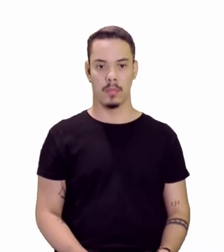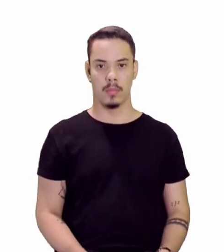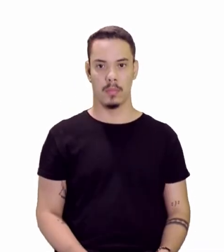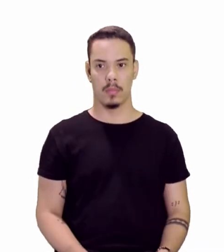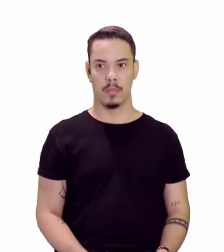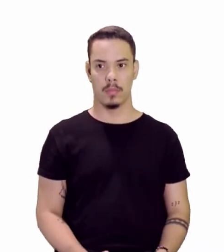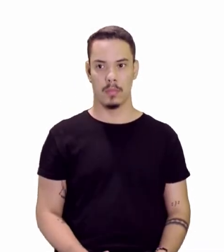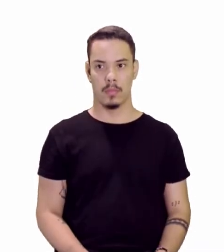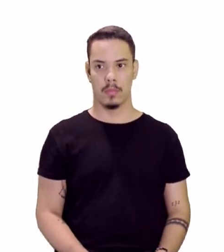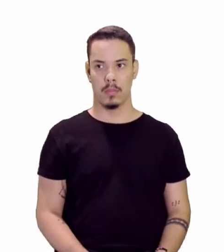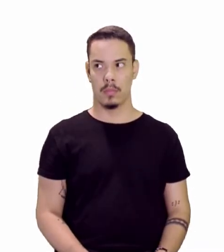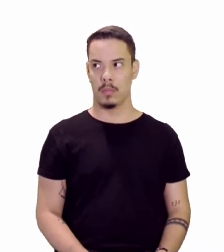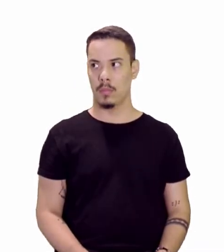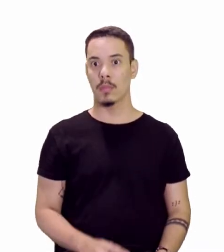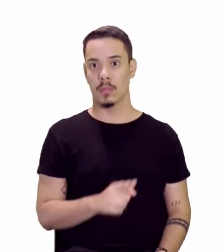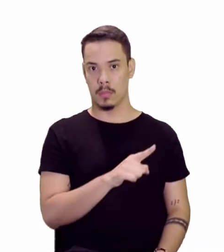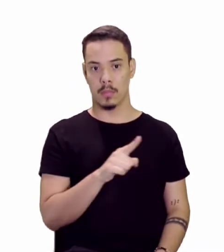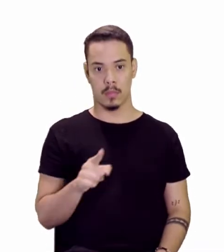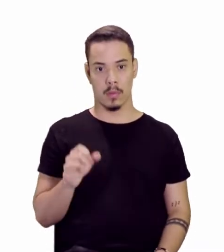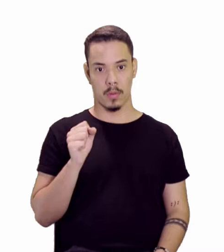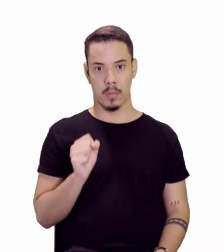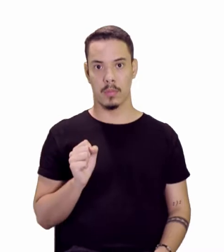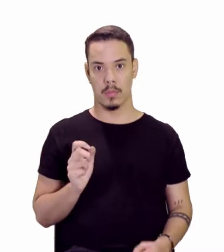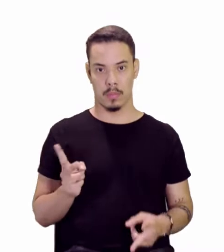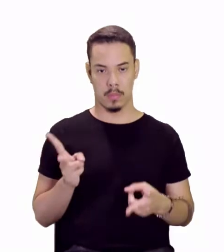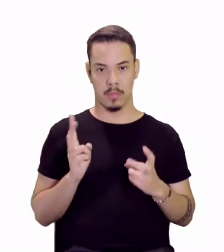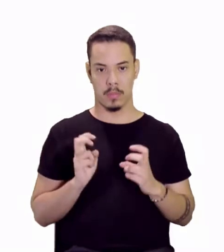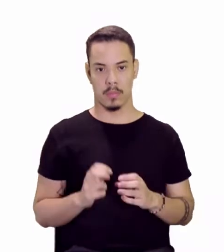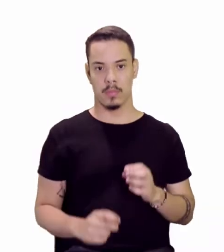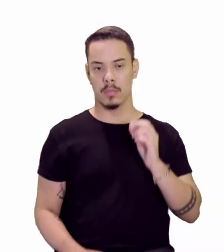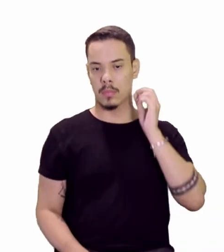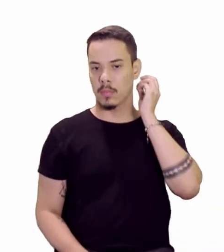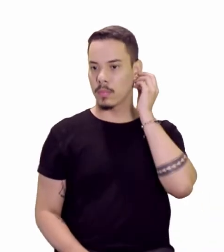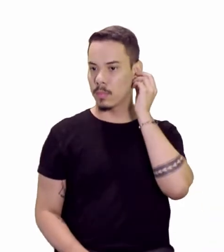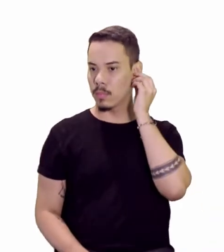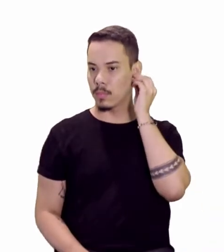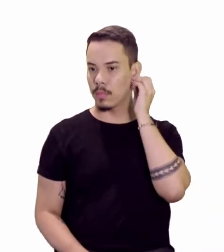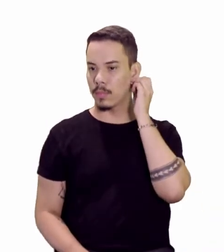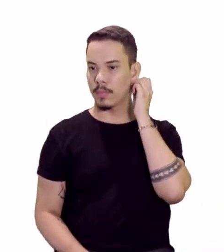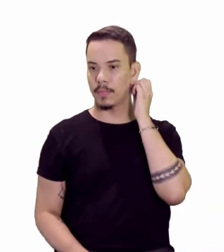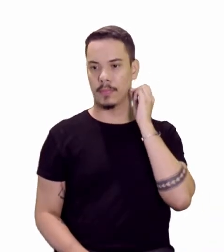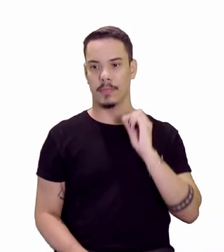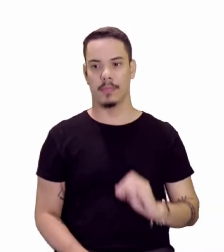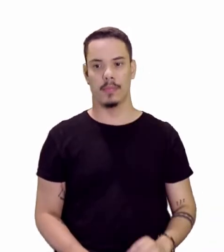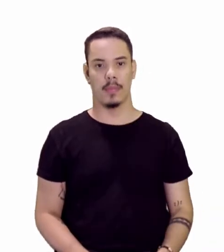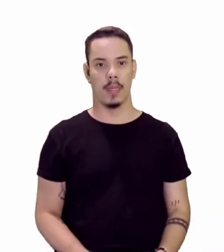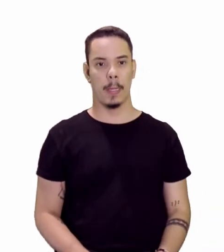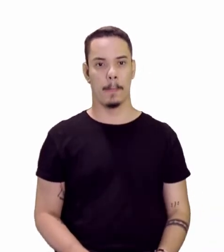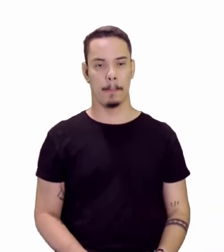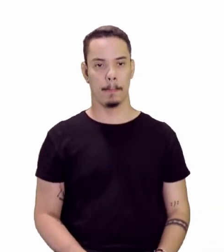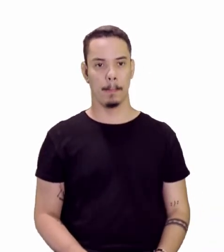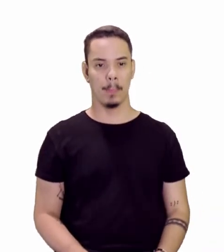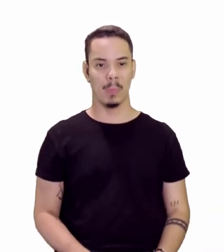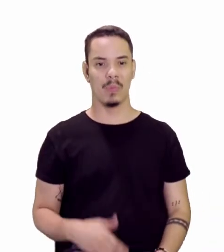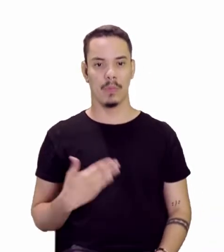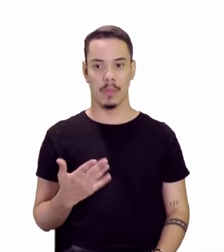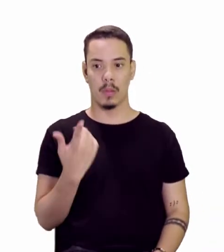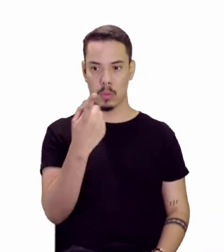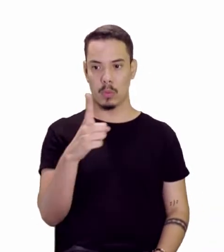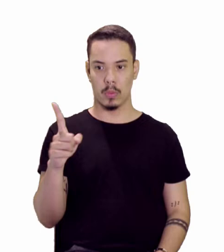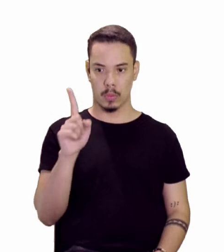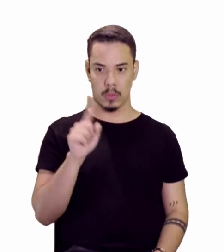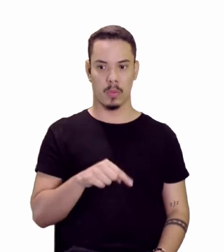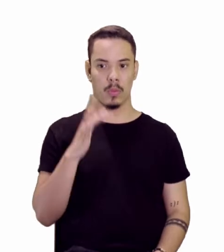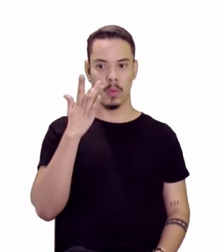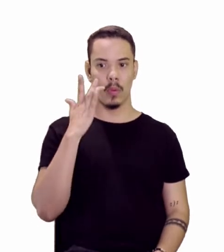pode perceber isso, né, Décio? Olha só, deixa eu voltar aqui a figura aqui. Ó, então, ali, para ser a última figura seria o ouro,